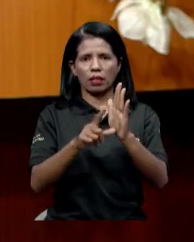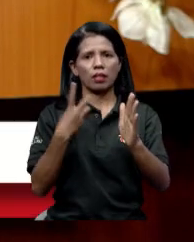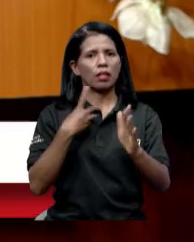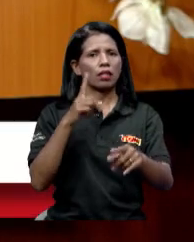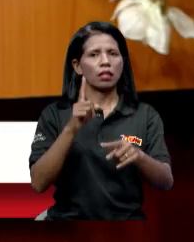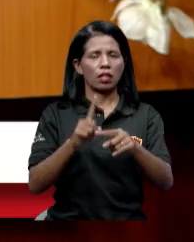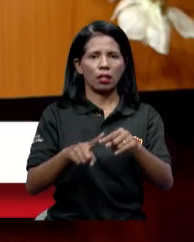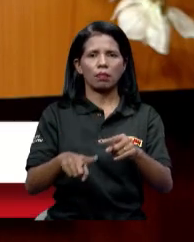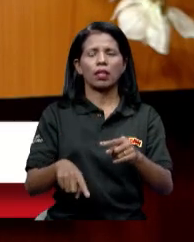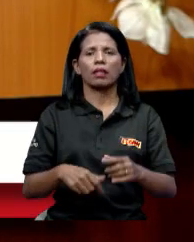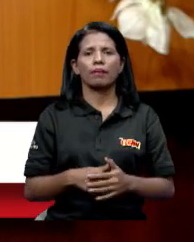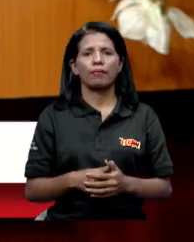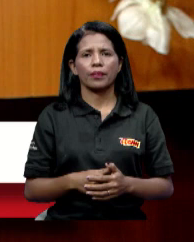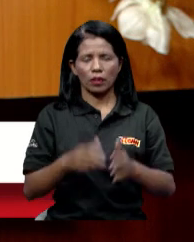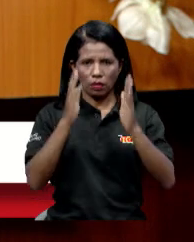bele confunde